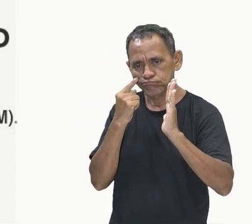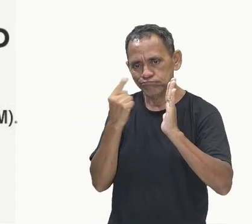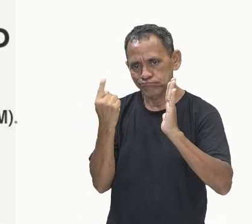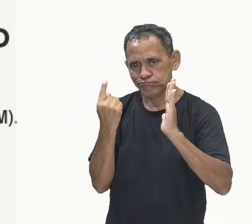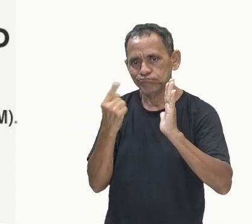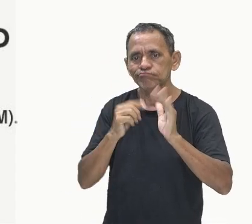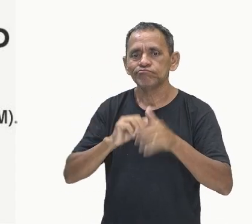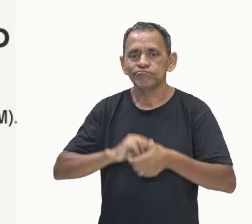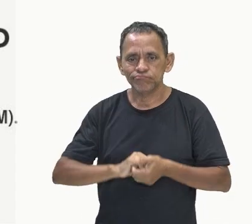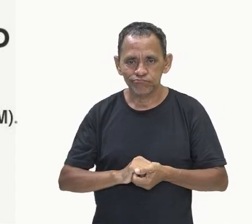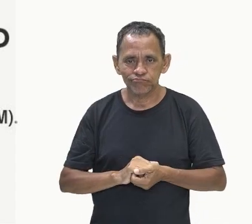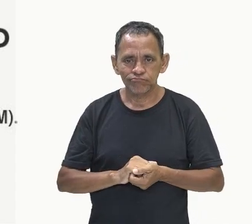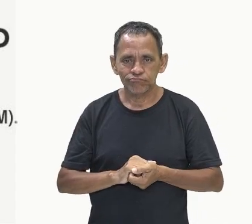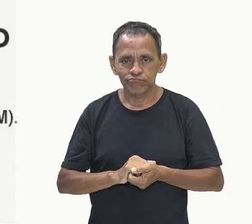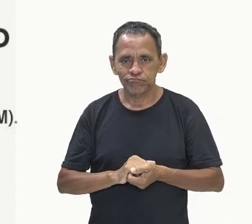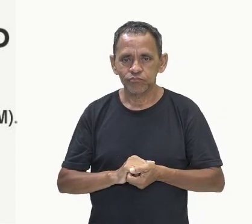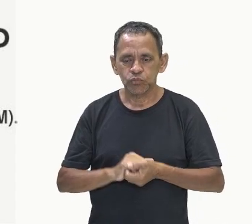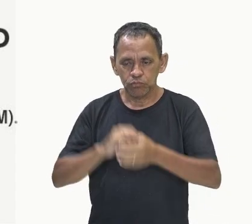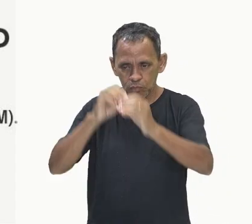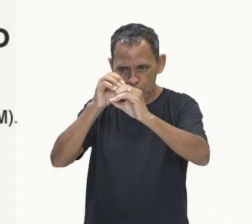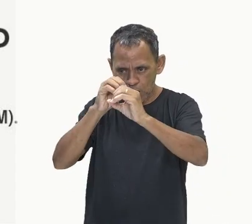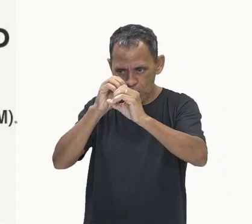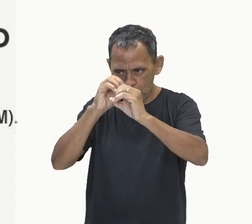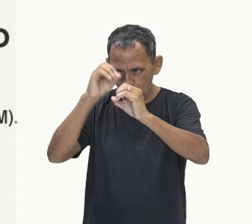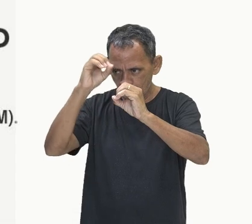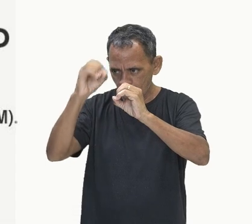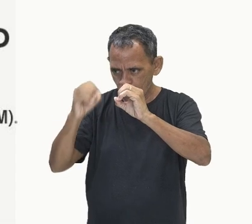que nas posições que ele está falando aqui,